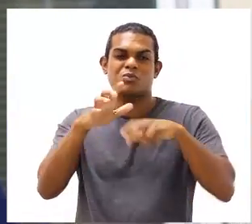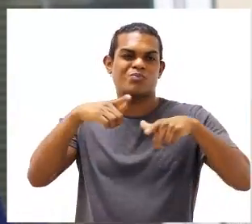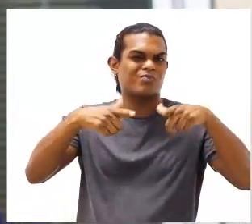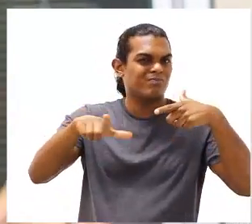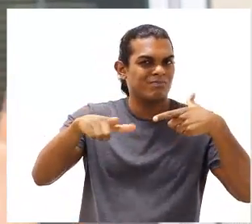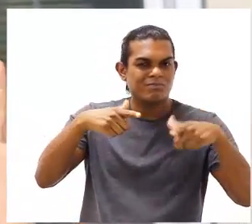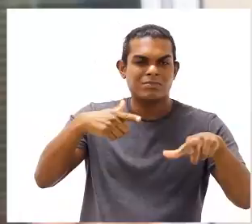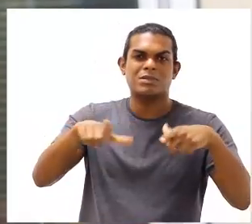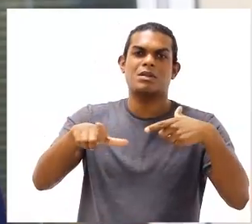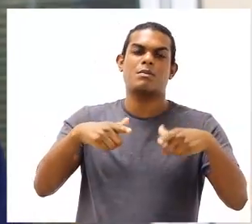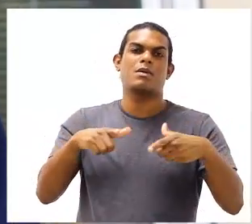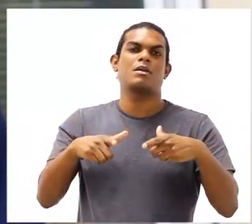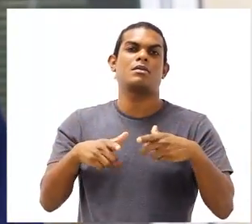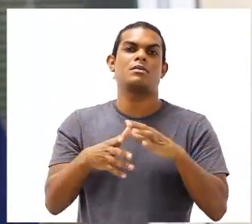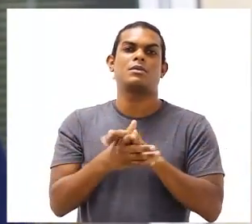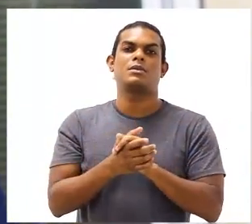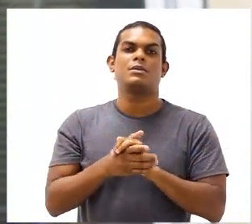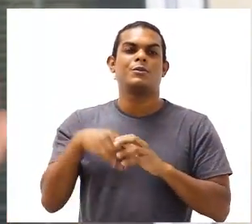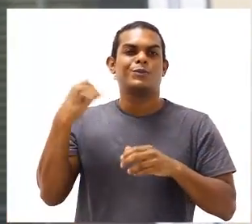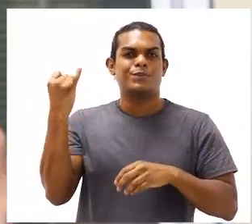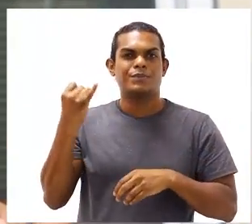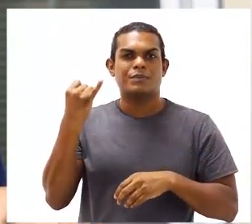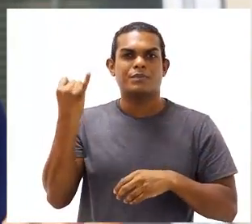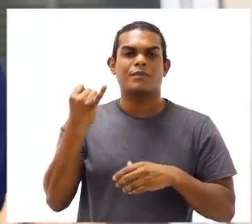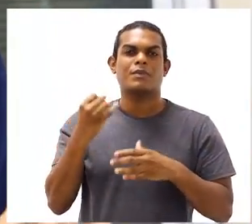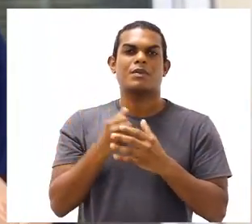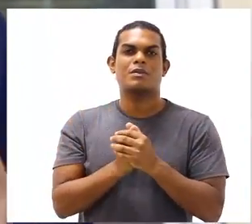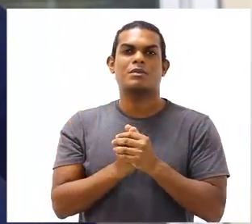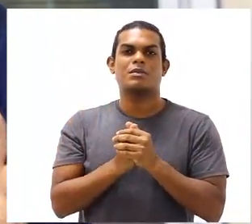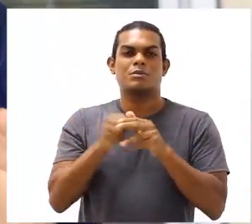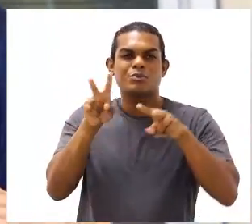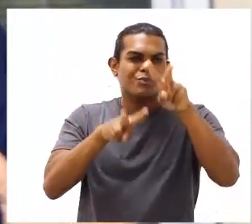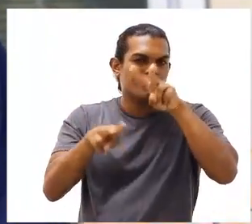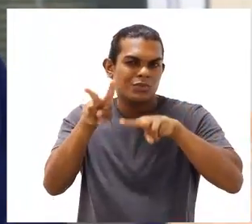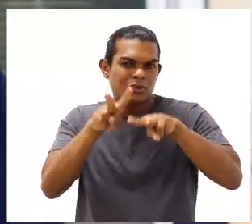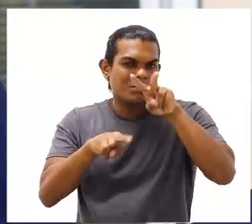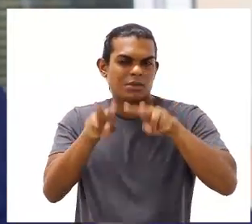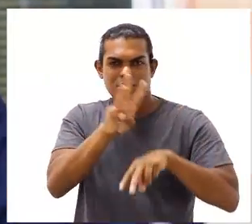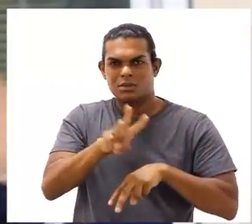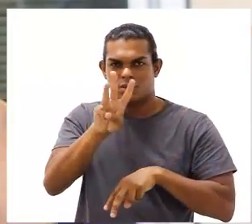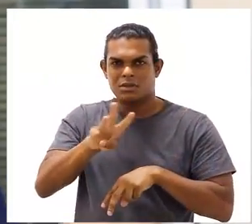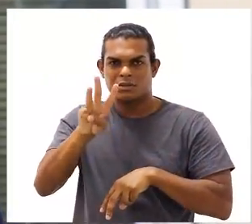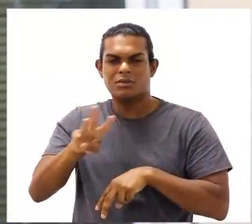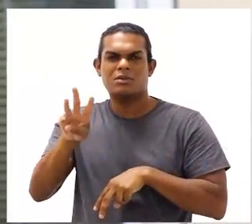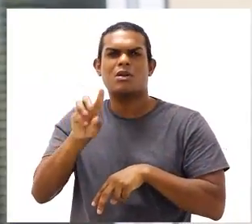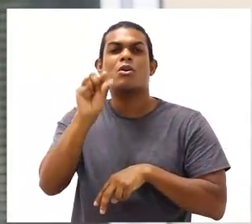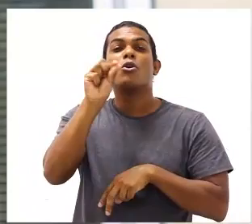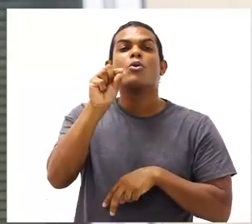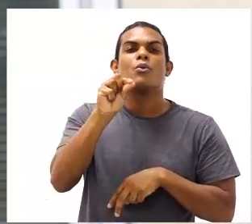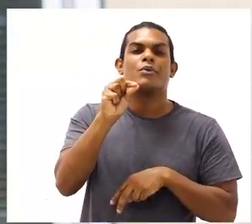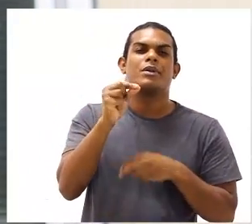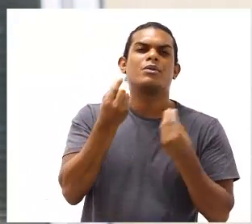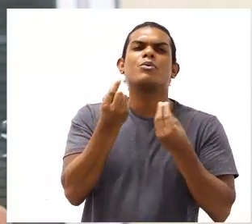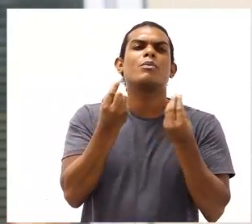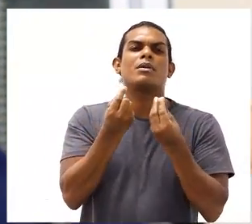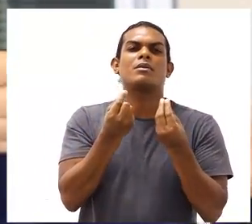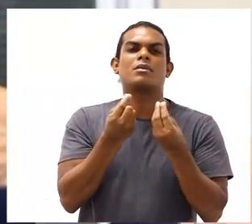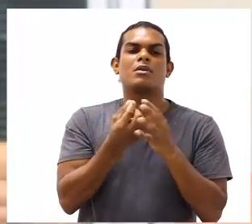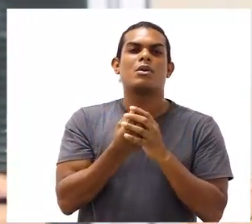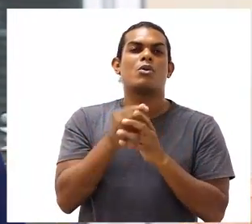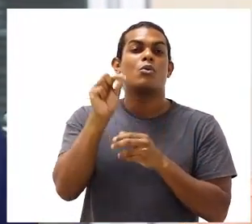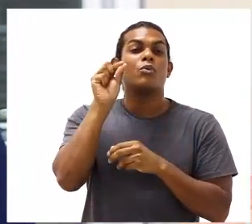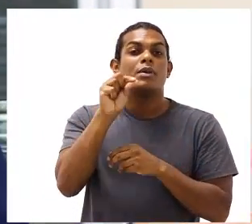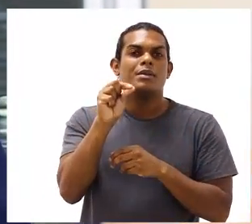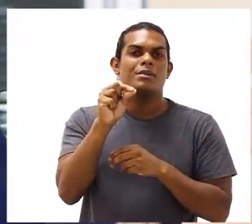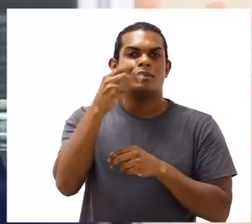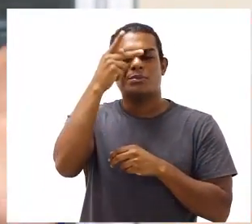ferramenta, extremamente inovadora, de monitoramento de redes sociais. O que é isso? O que é que as pessoas estão falando na minha instituição, ou no meu